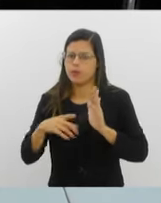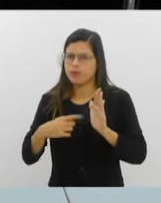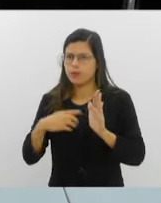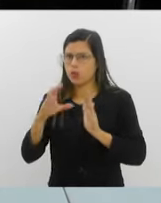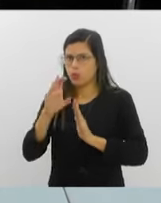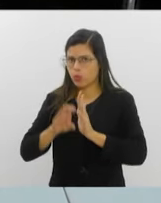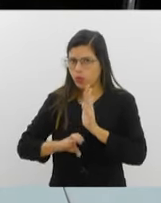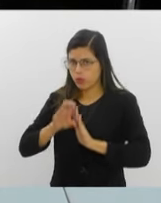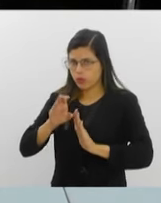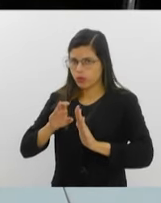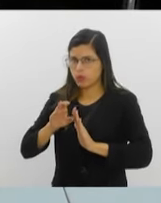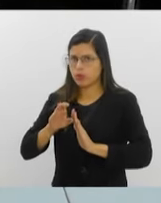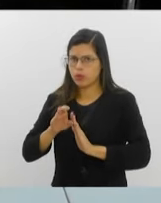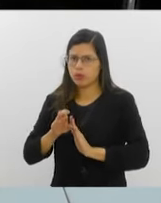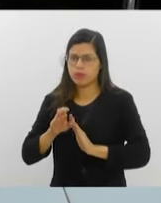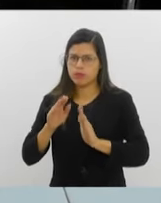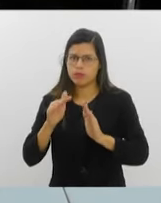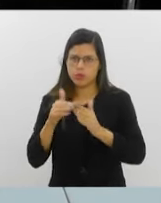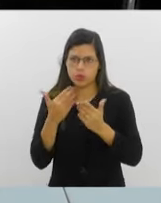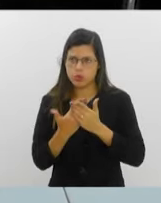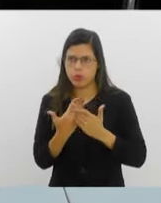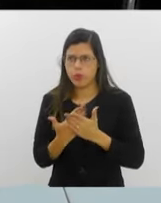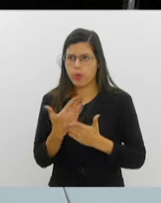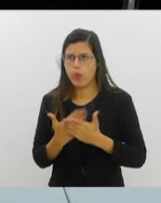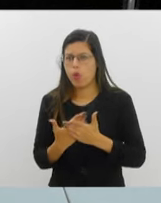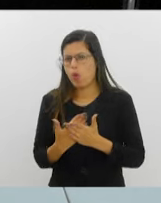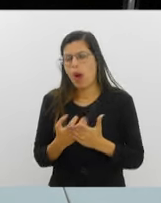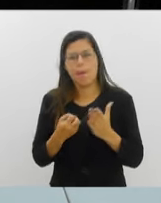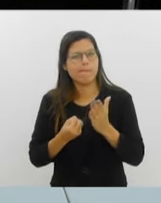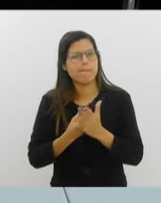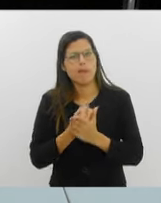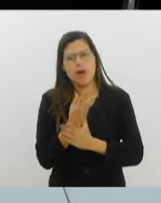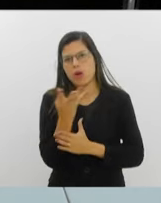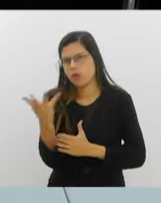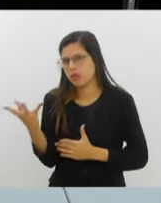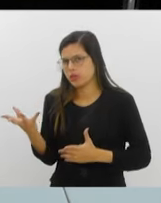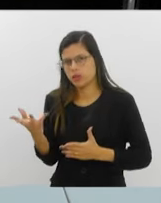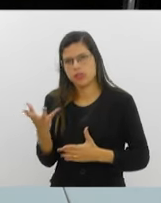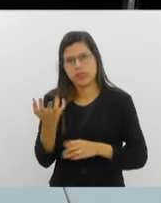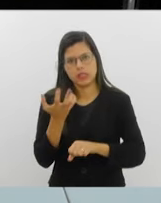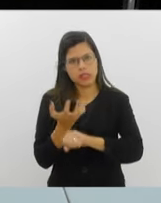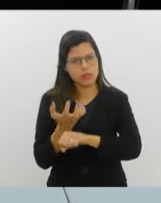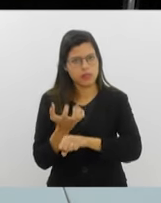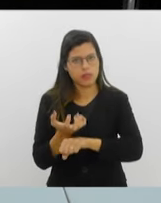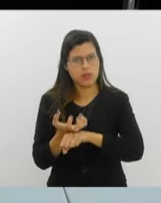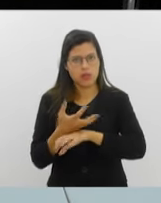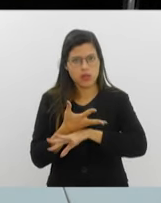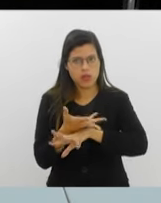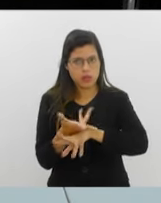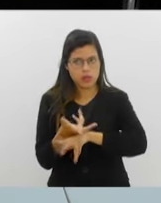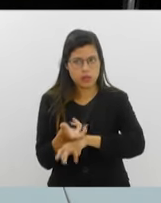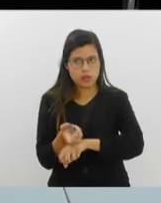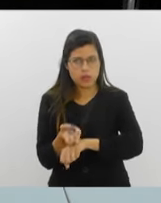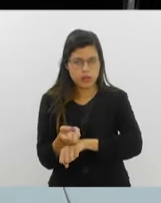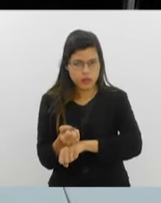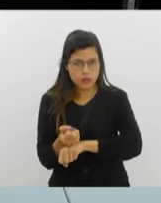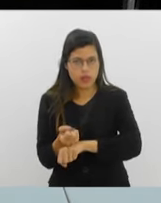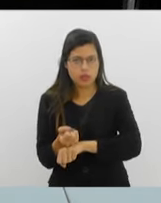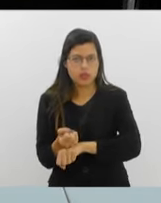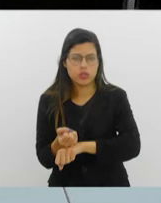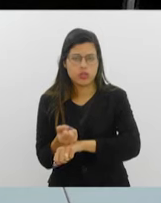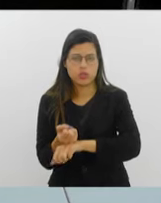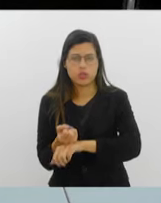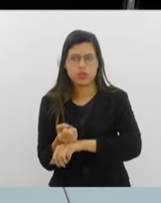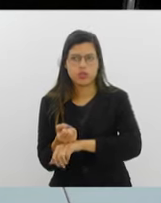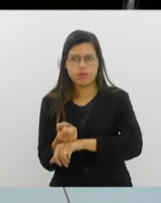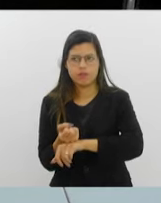ter uma gama imensa de disciplinas transversais em